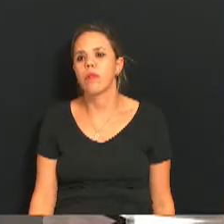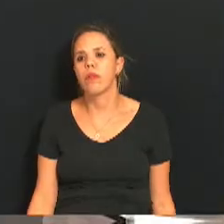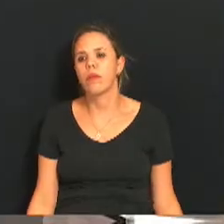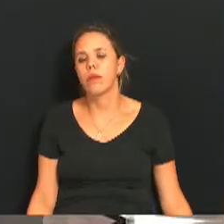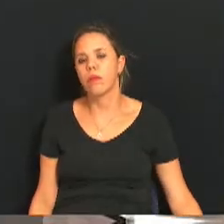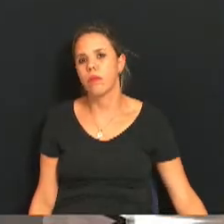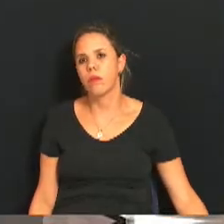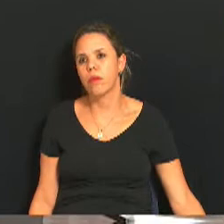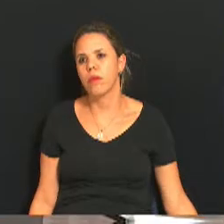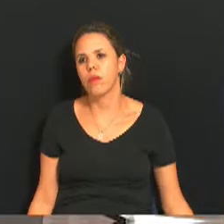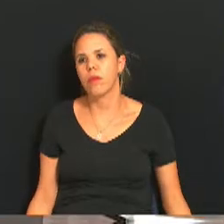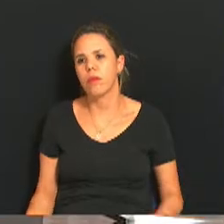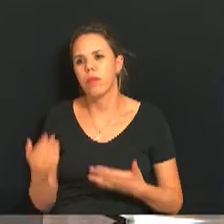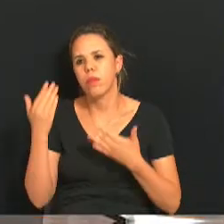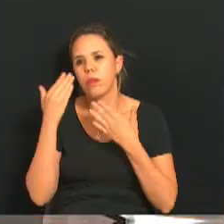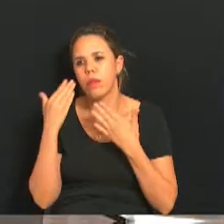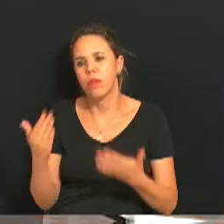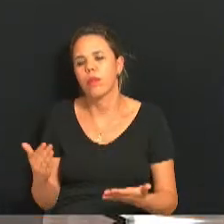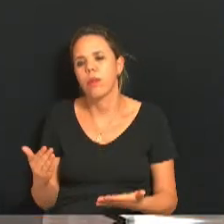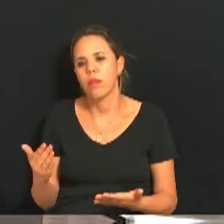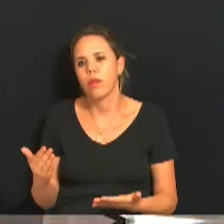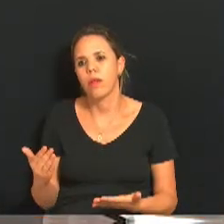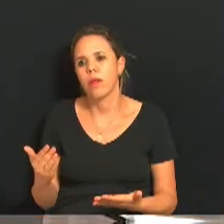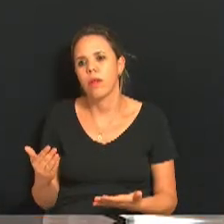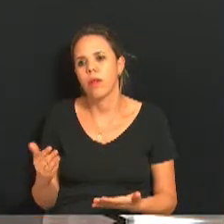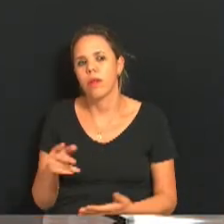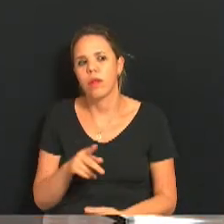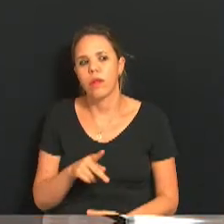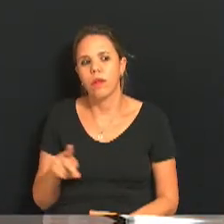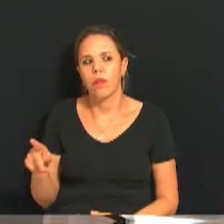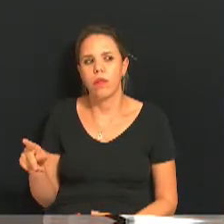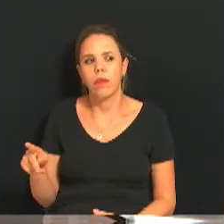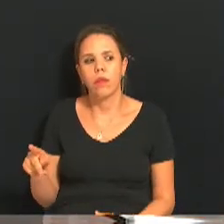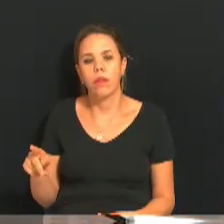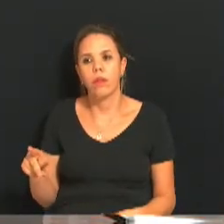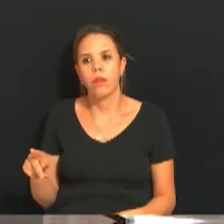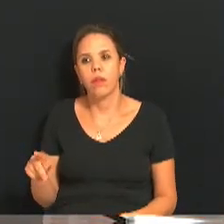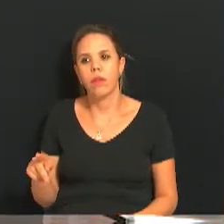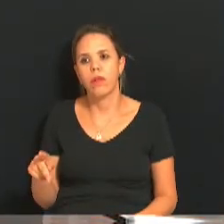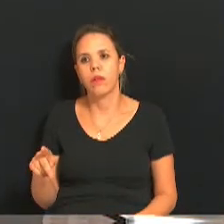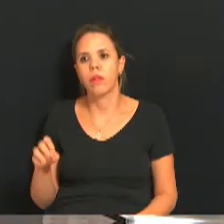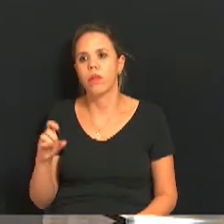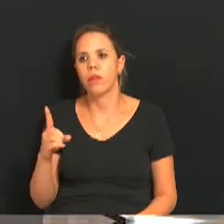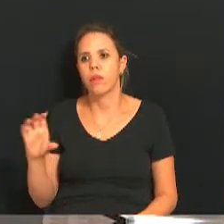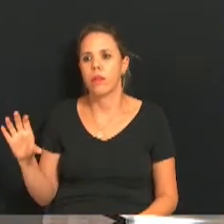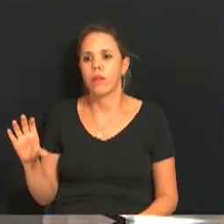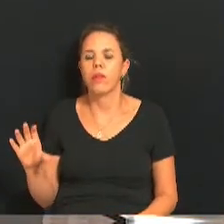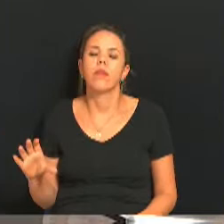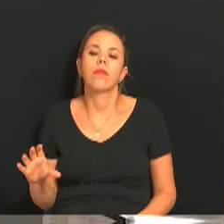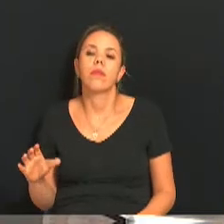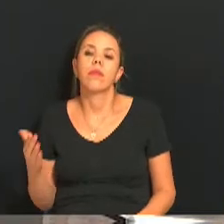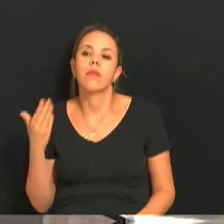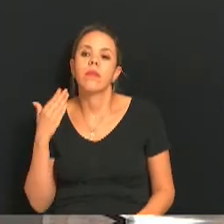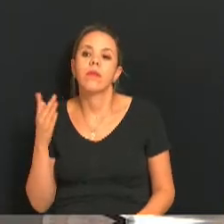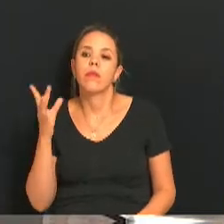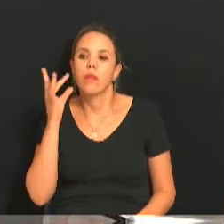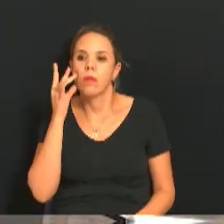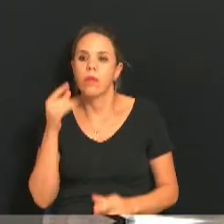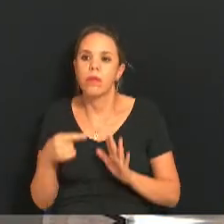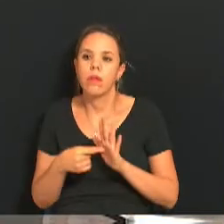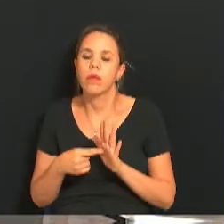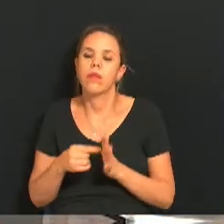o problema de sua palavra também diz representante do